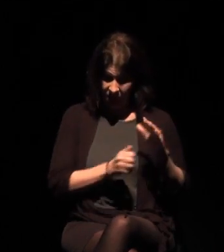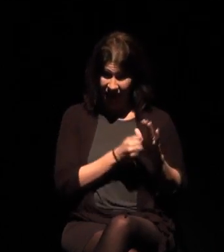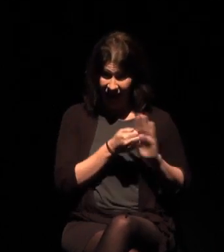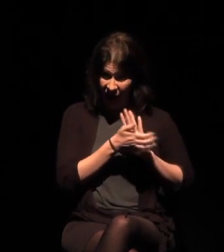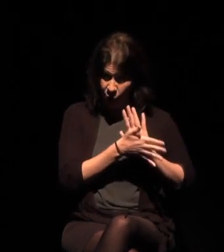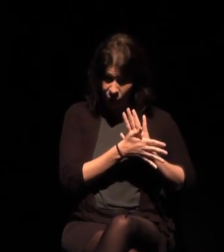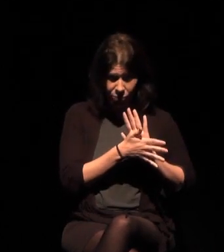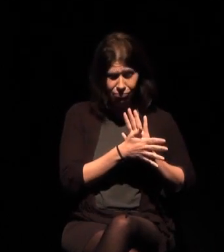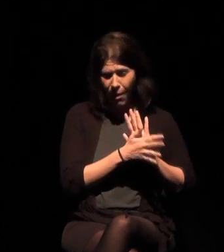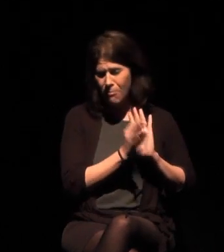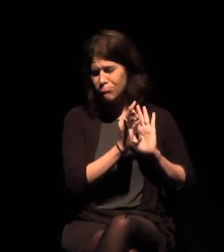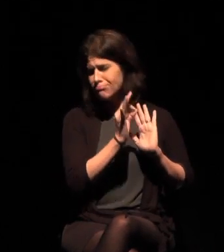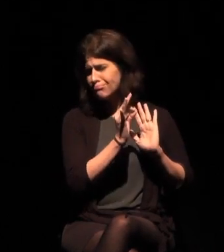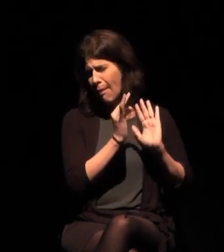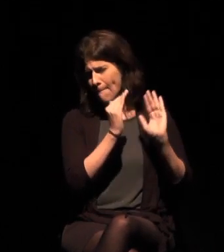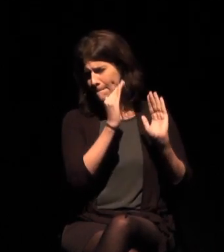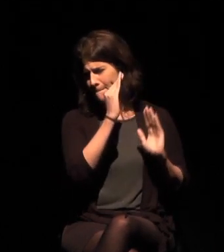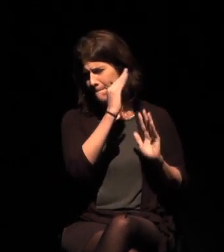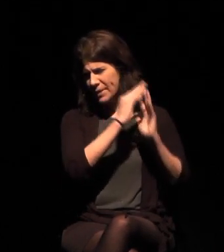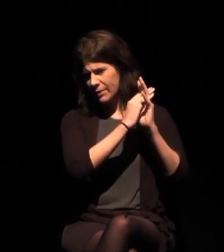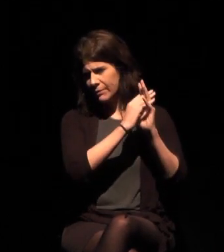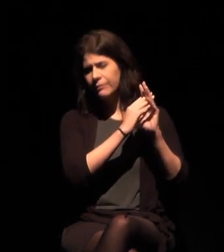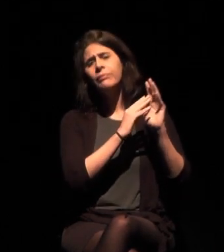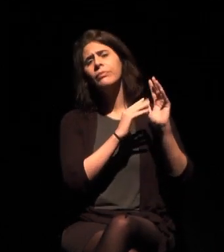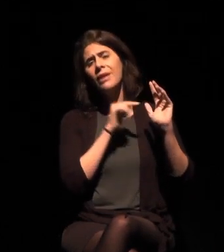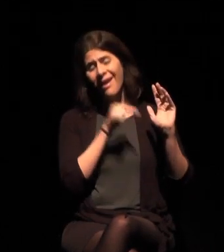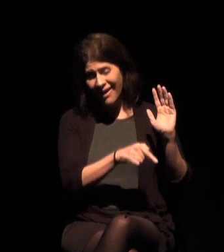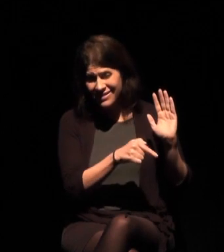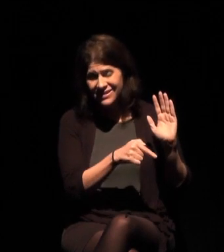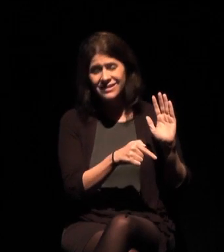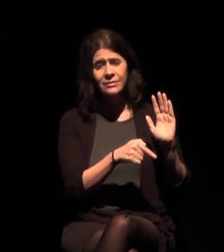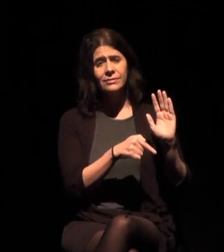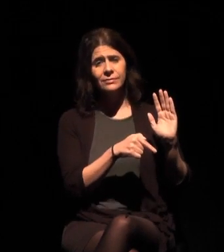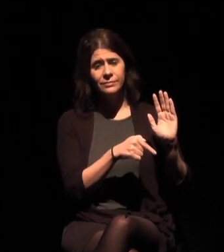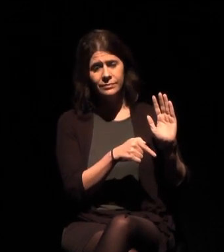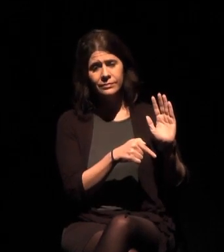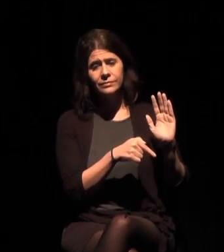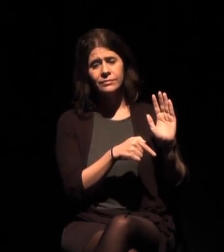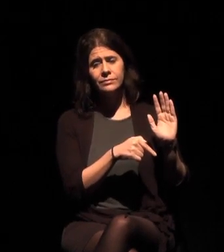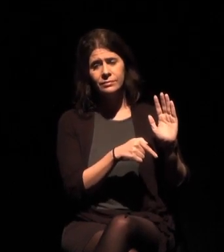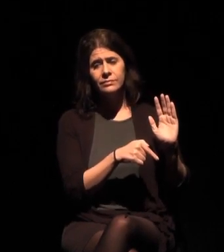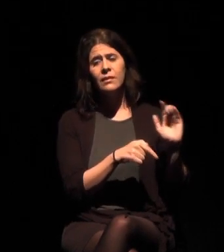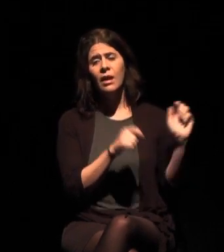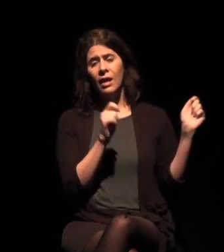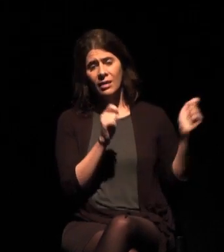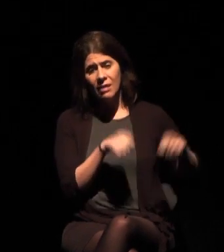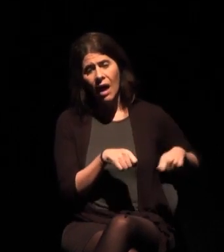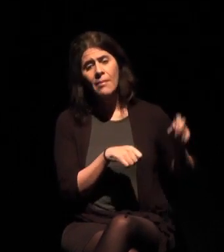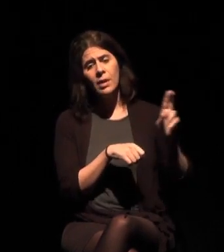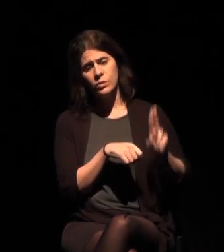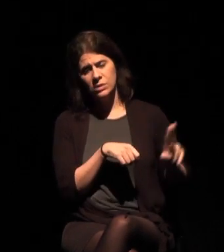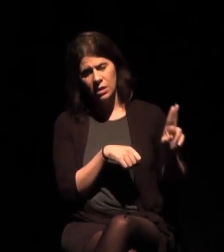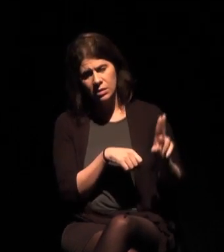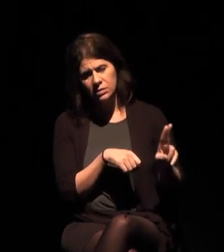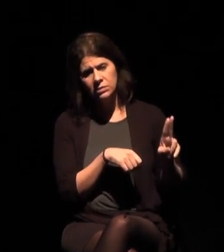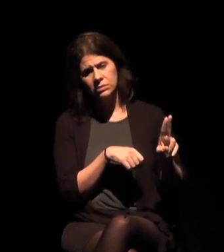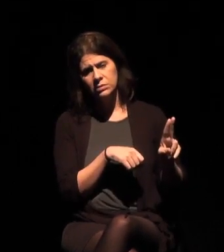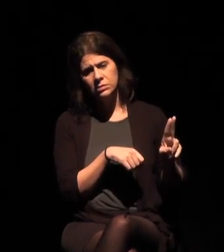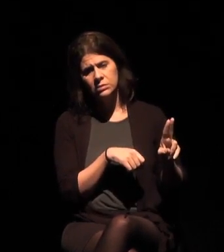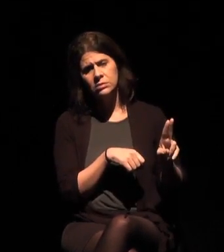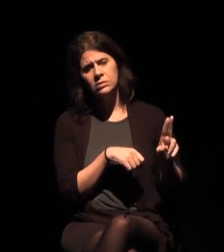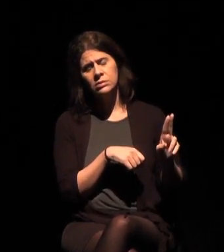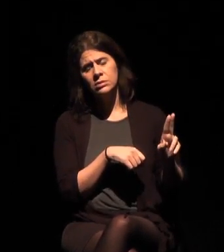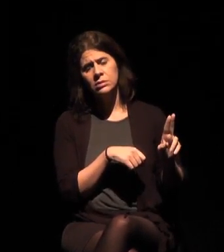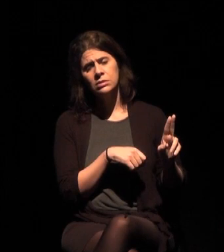ponta que rapidamente saja é utilizado por um centro